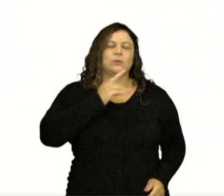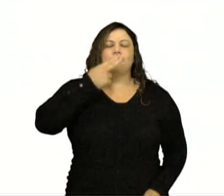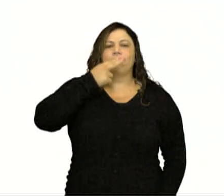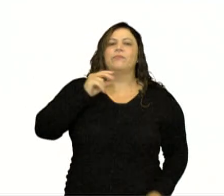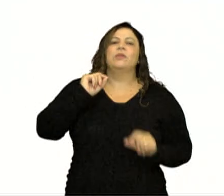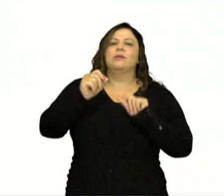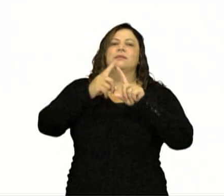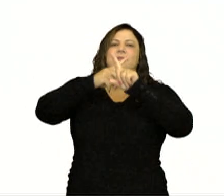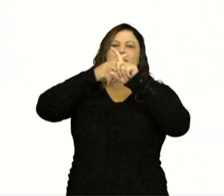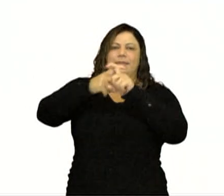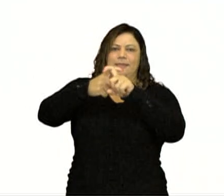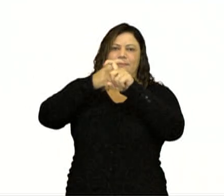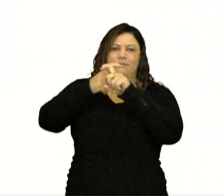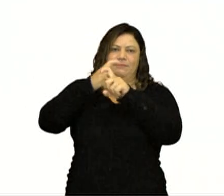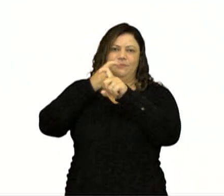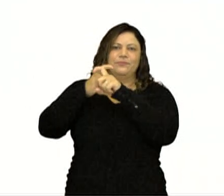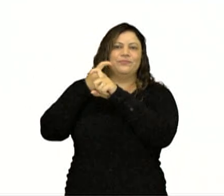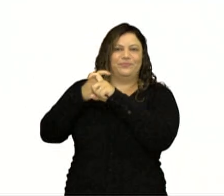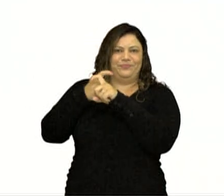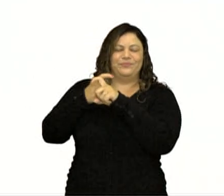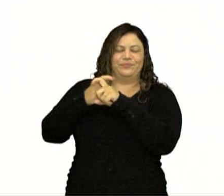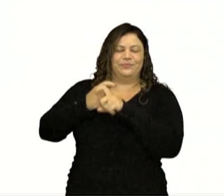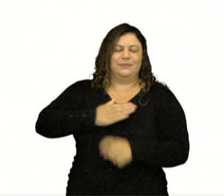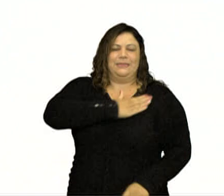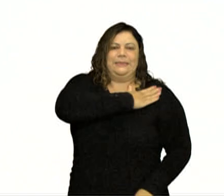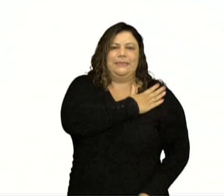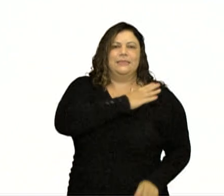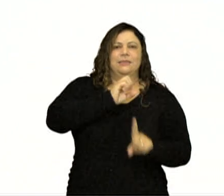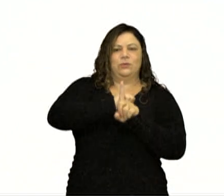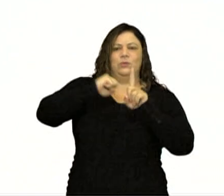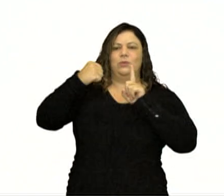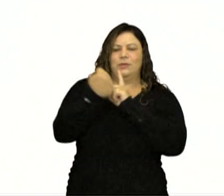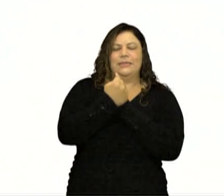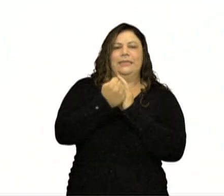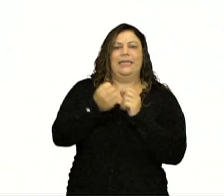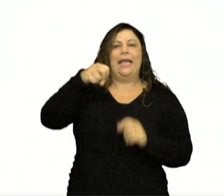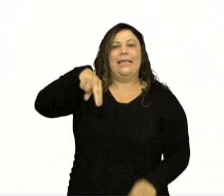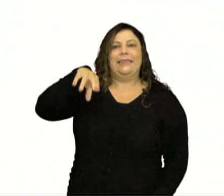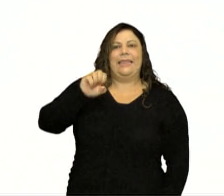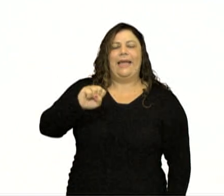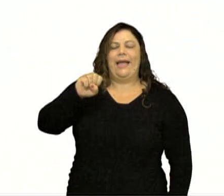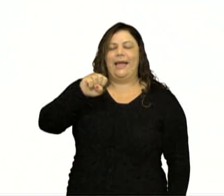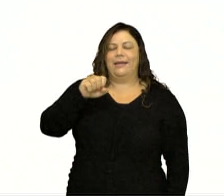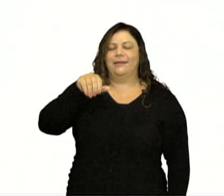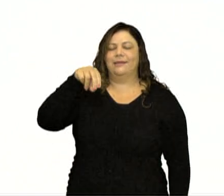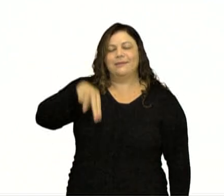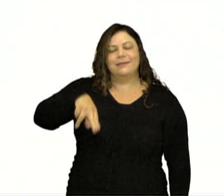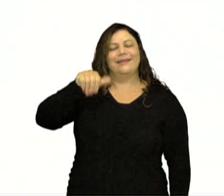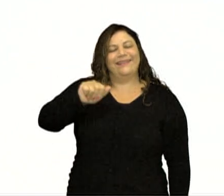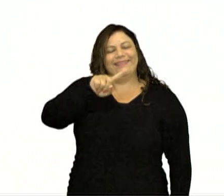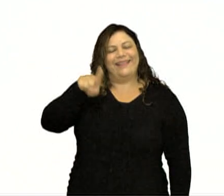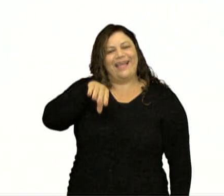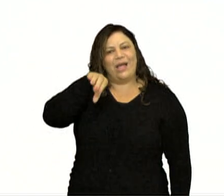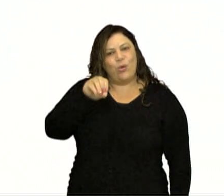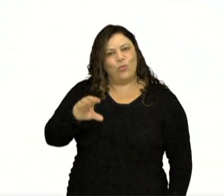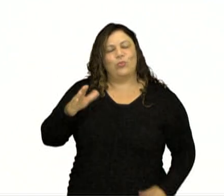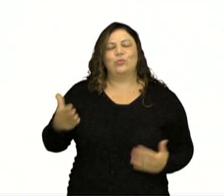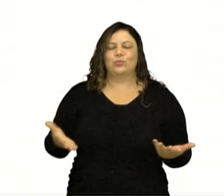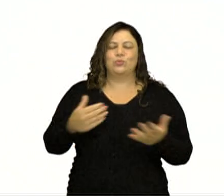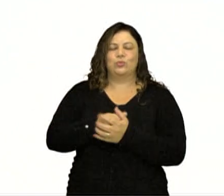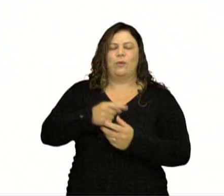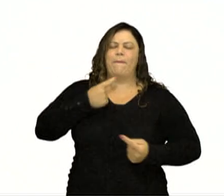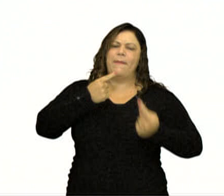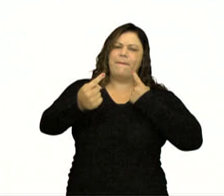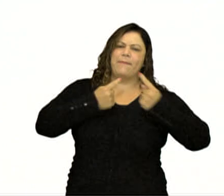O termo nazismo vem justamente de nacional socialista, nazo. E ele vai fazer um discurso extremamente